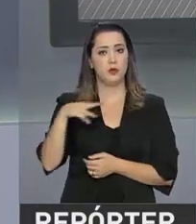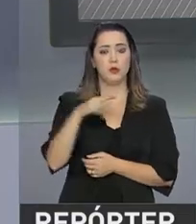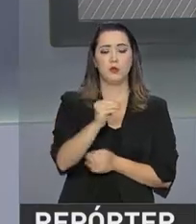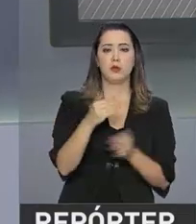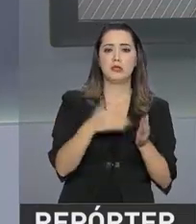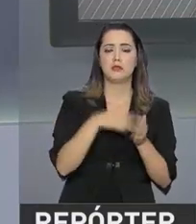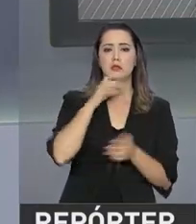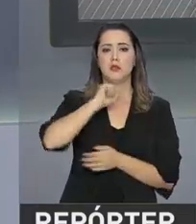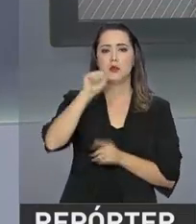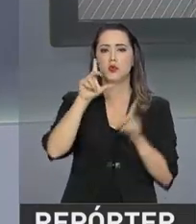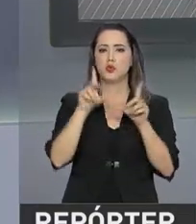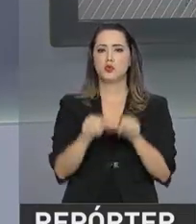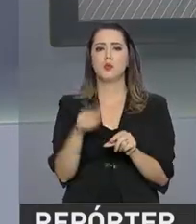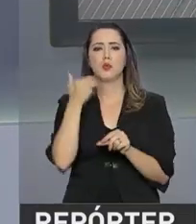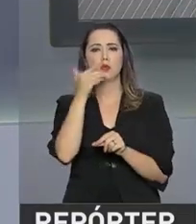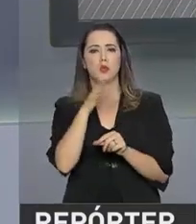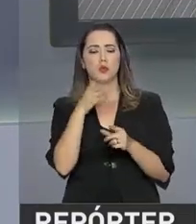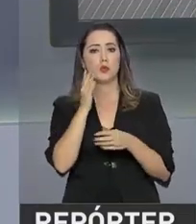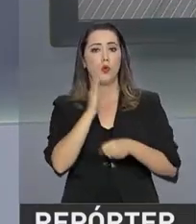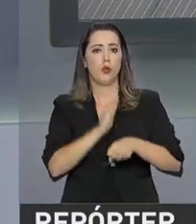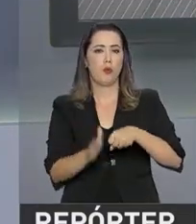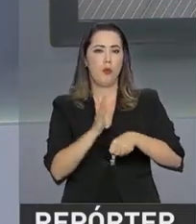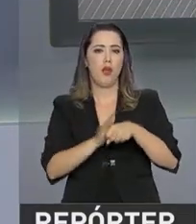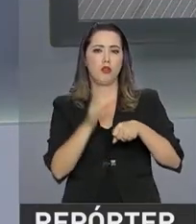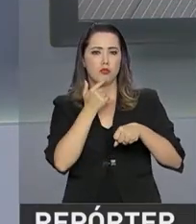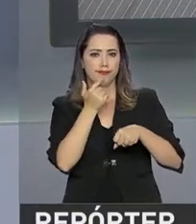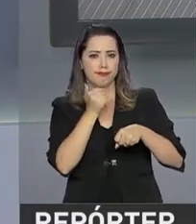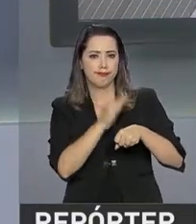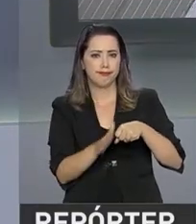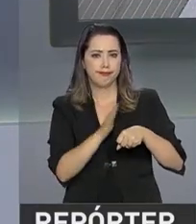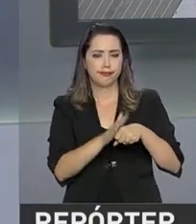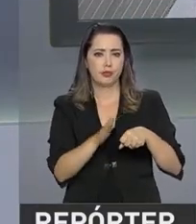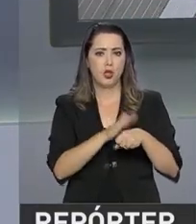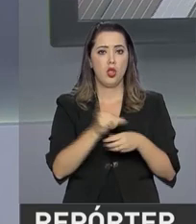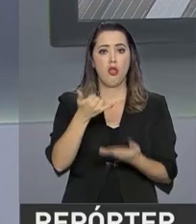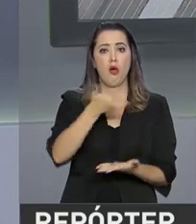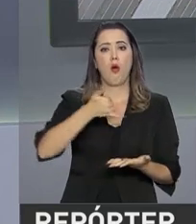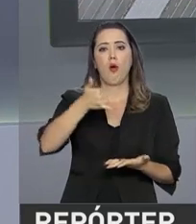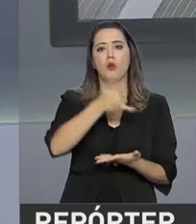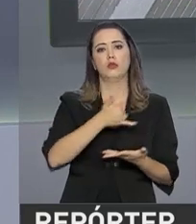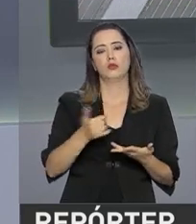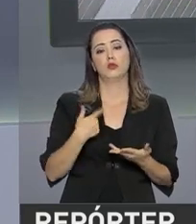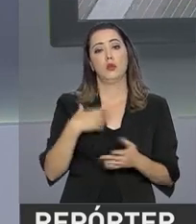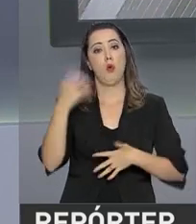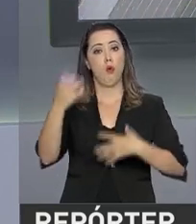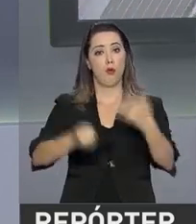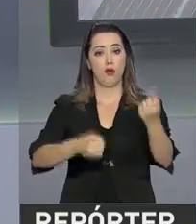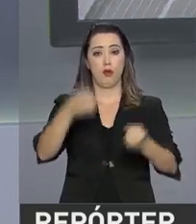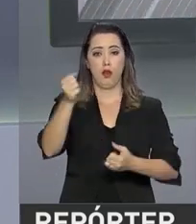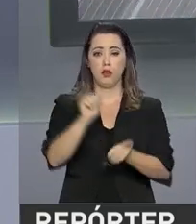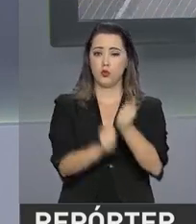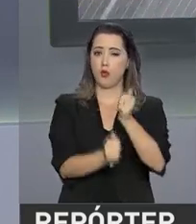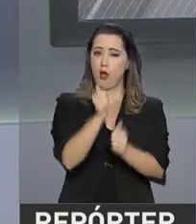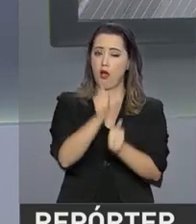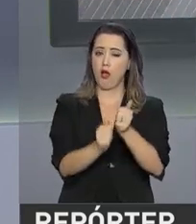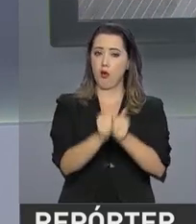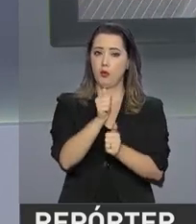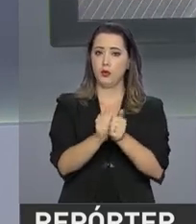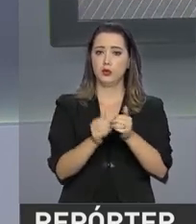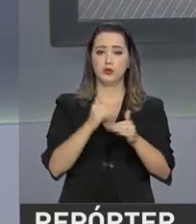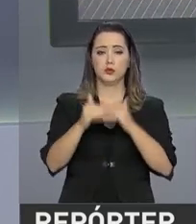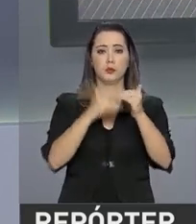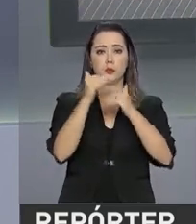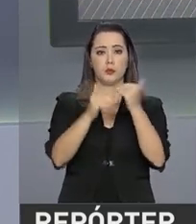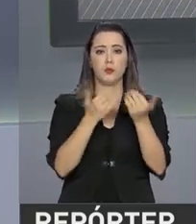os preços do açúcar tomate e óleo de soja já os valores cobrados leite integral e no arroz tiveram alta a pesquisa